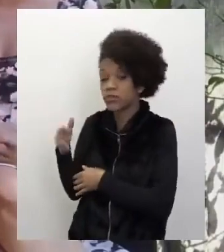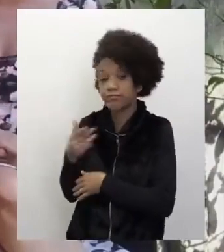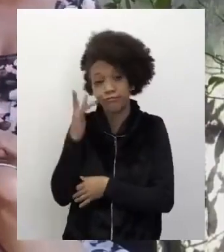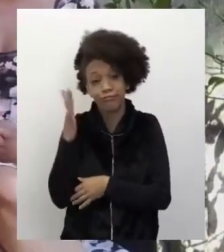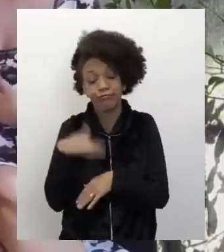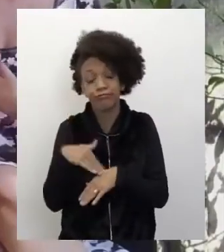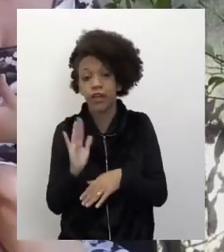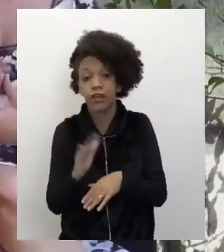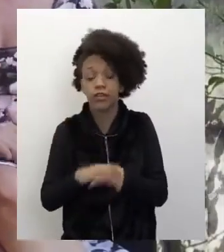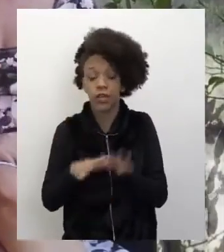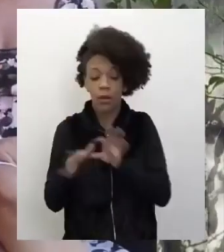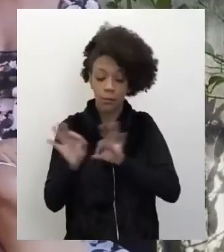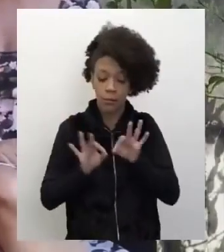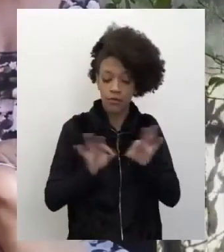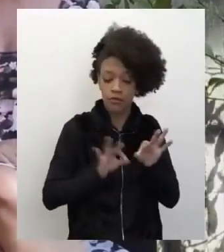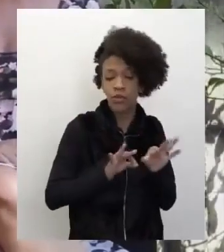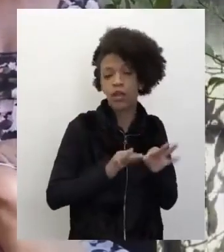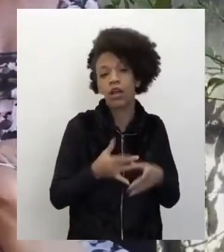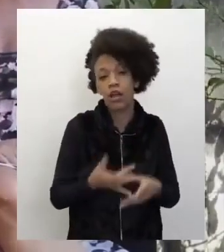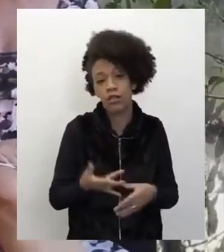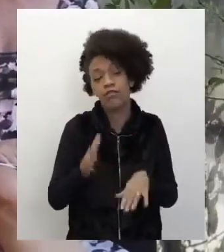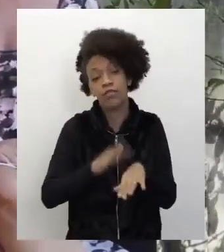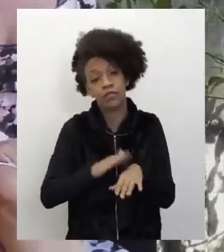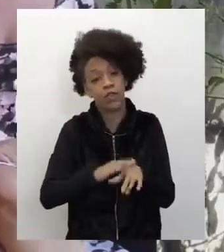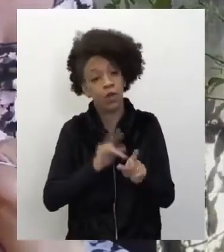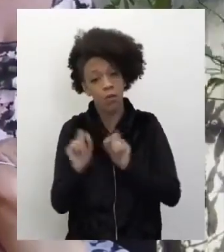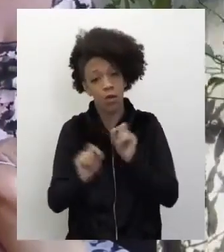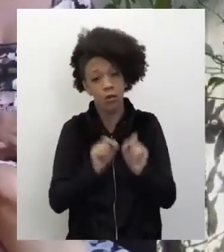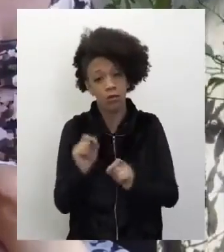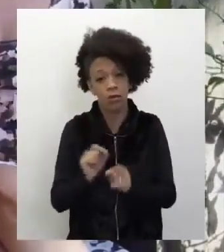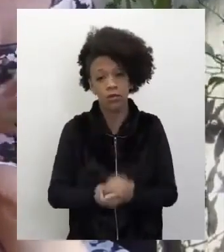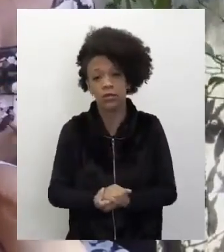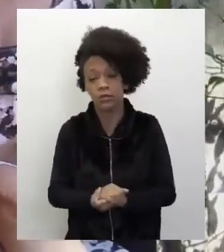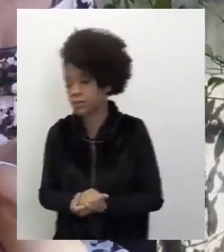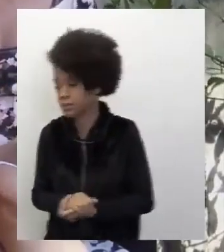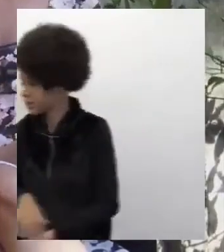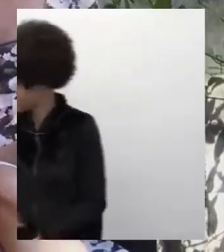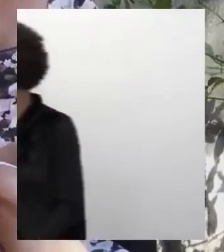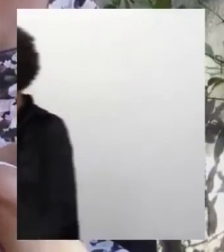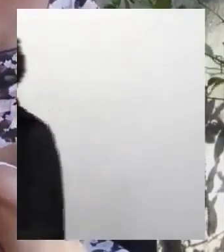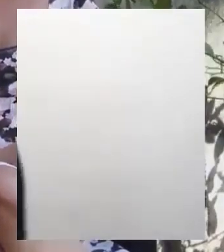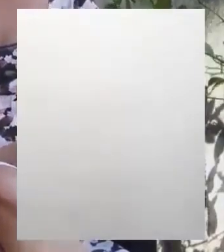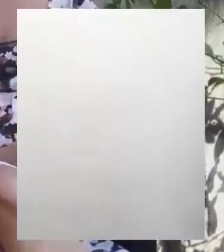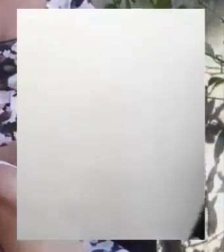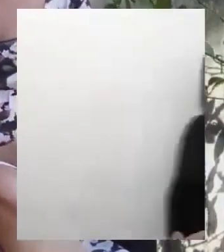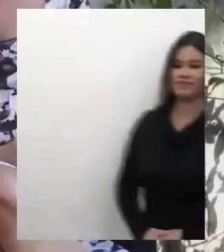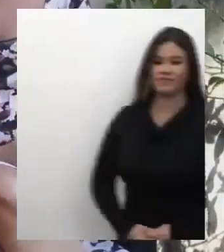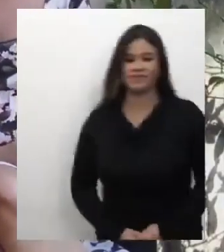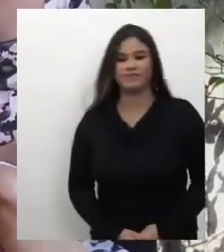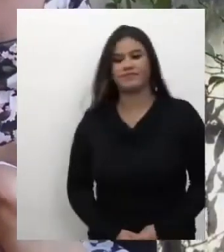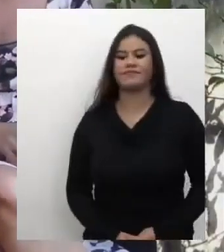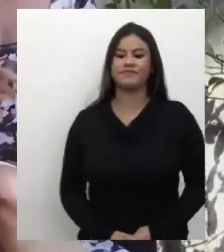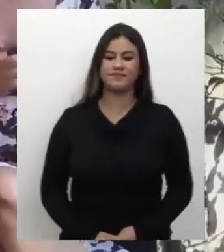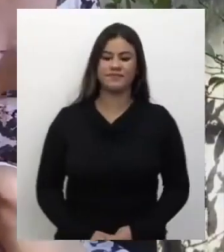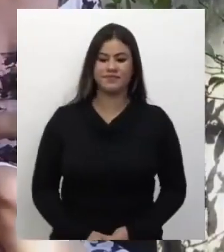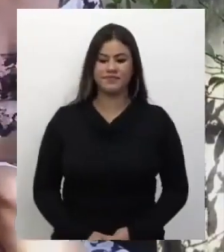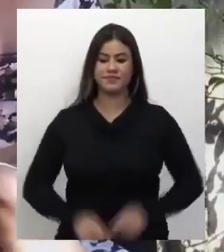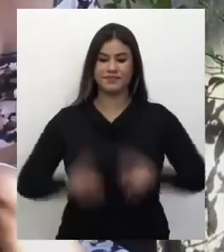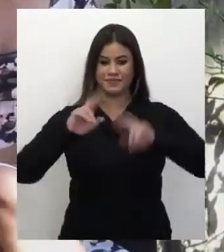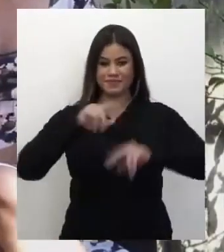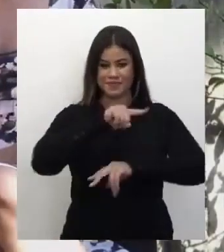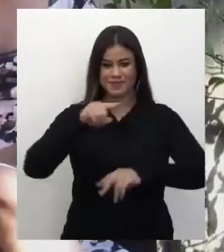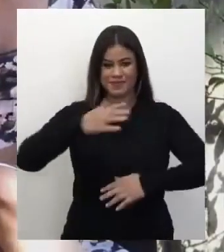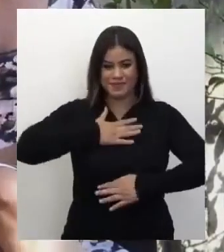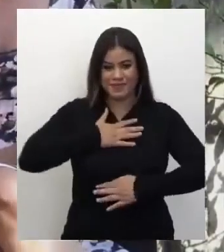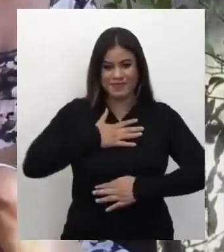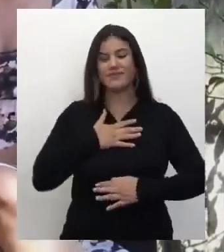proteção ambiental tomarem alguma atitude. Bom, é isso. Espero que vocês tenham gostado. Para aprofundar